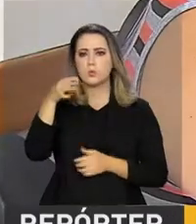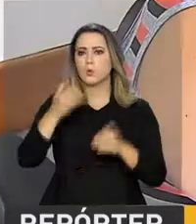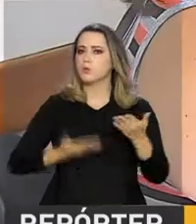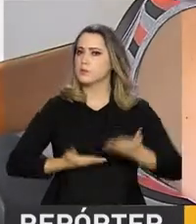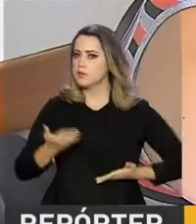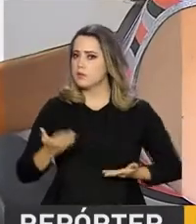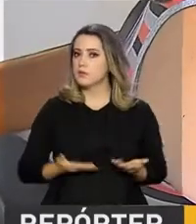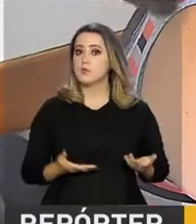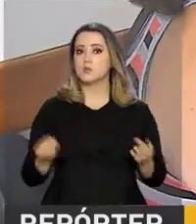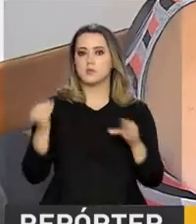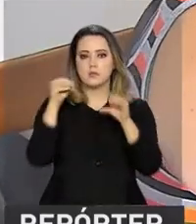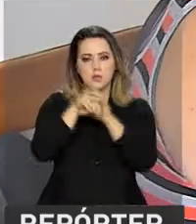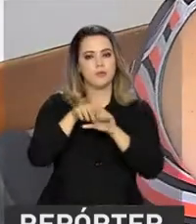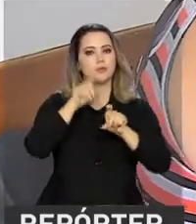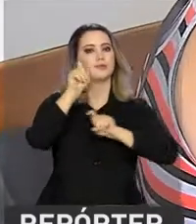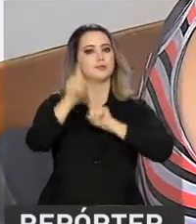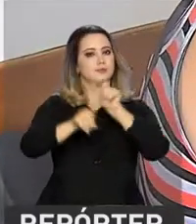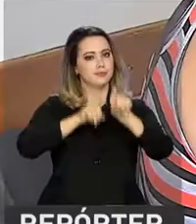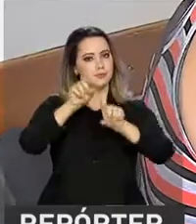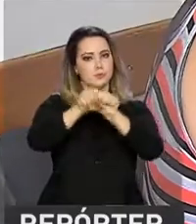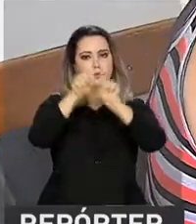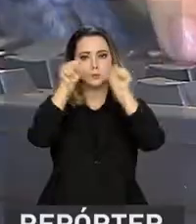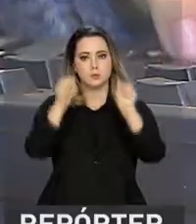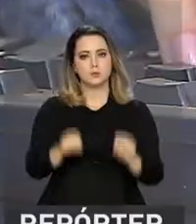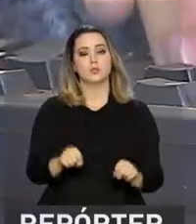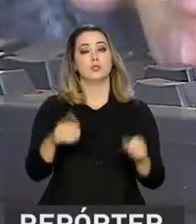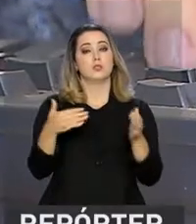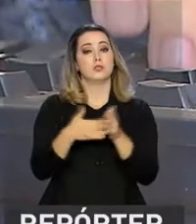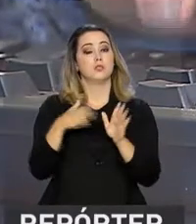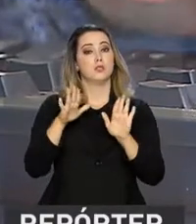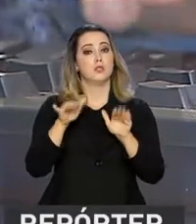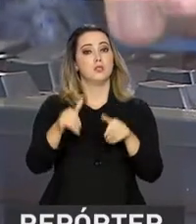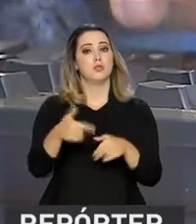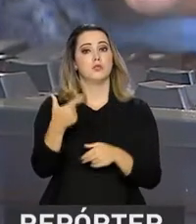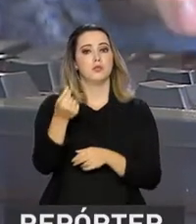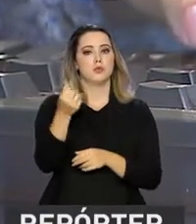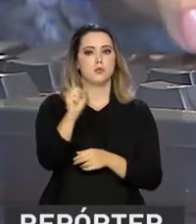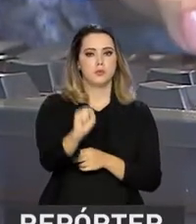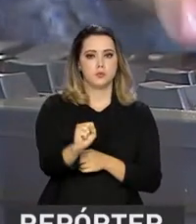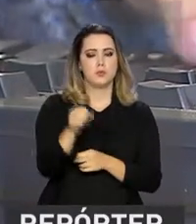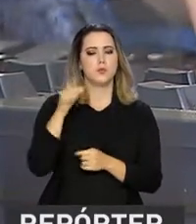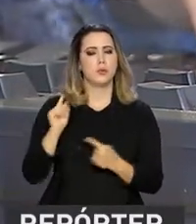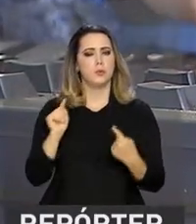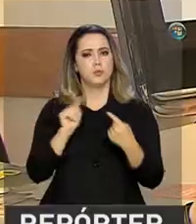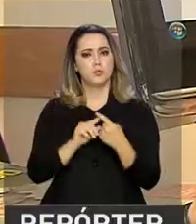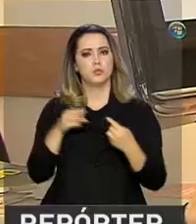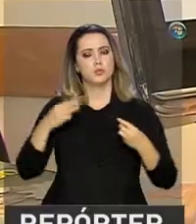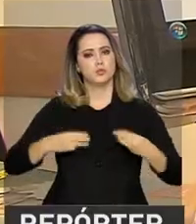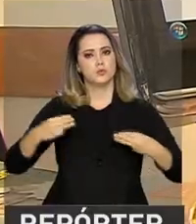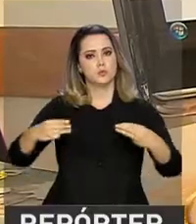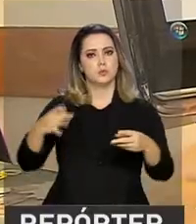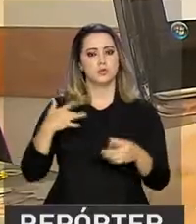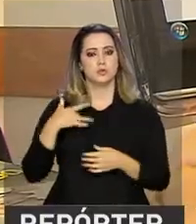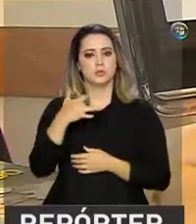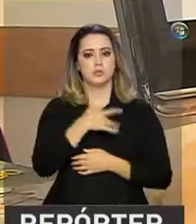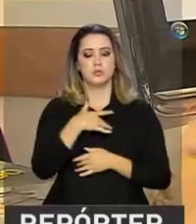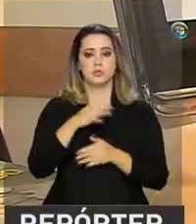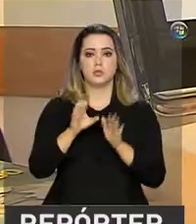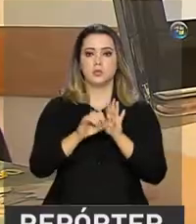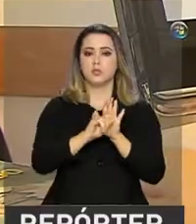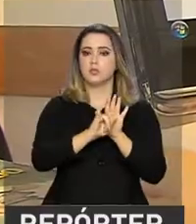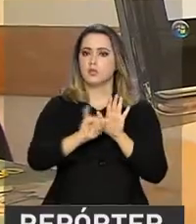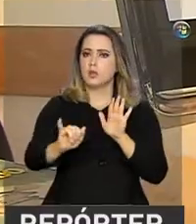informatizados até o final de 2018 essa é a meta do ministério da saúde com o lançamento de um edital